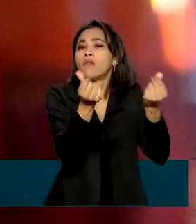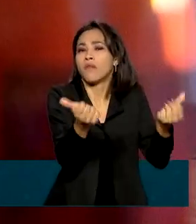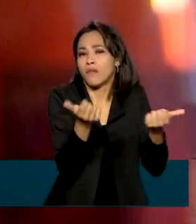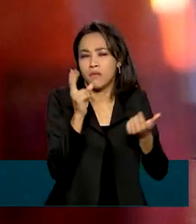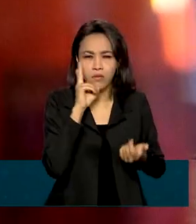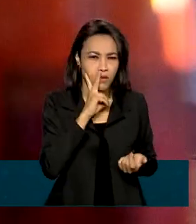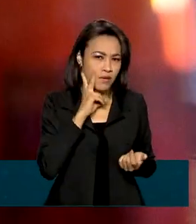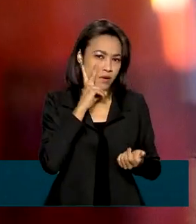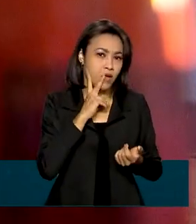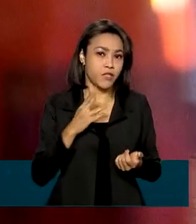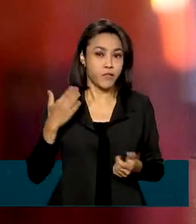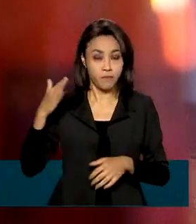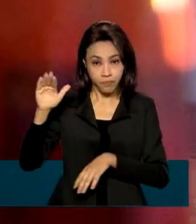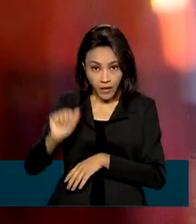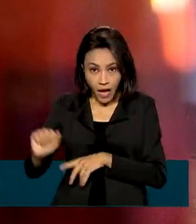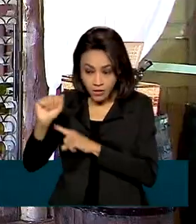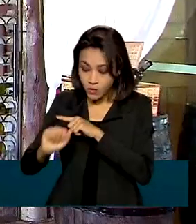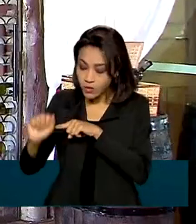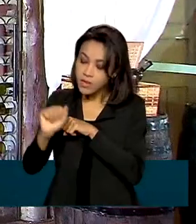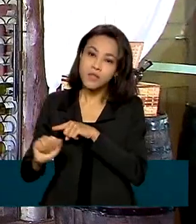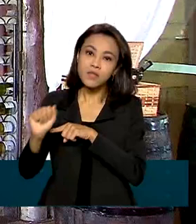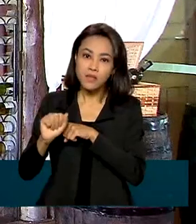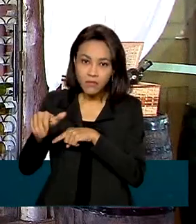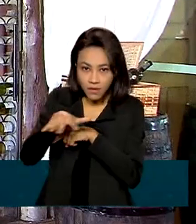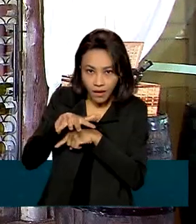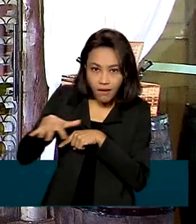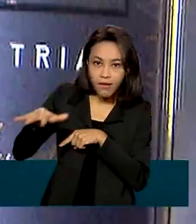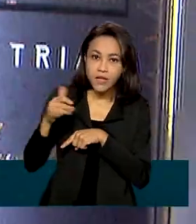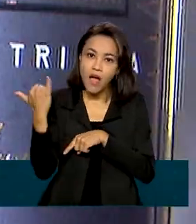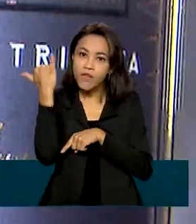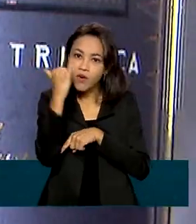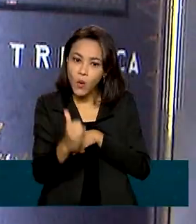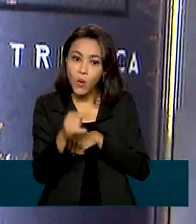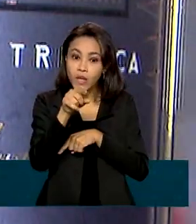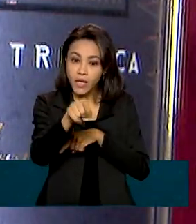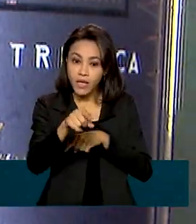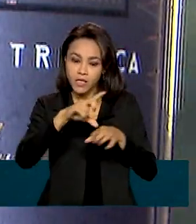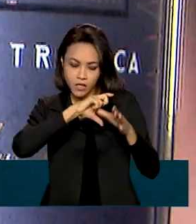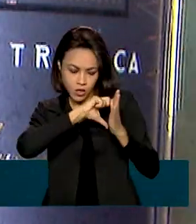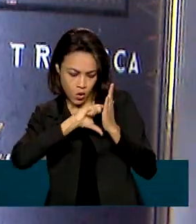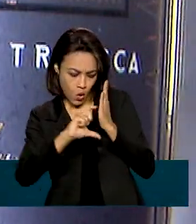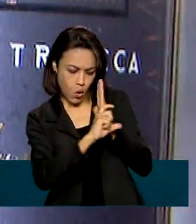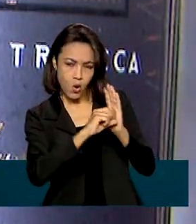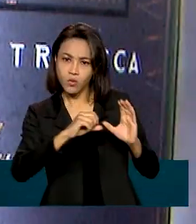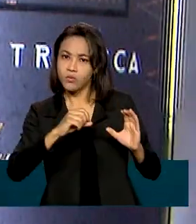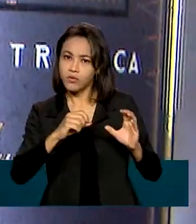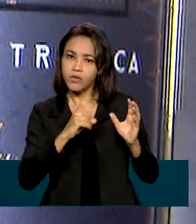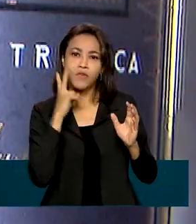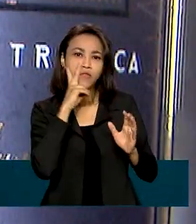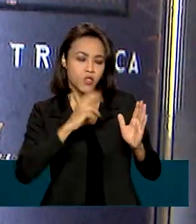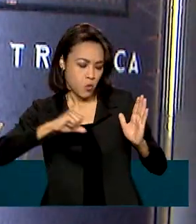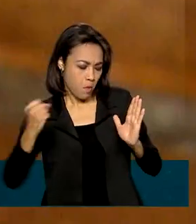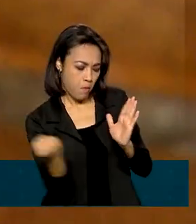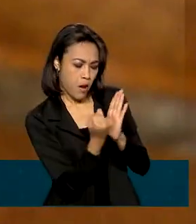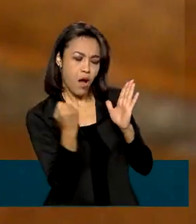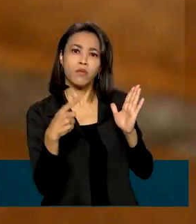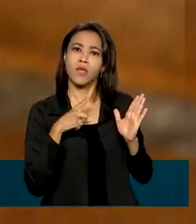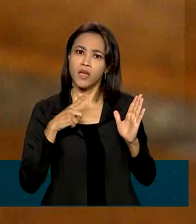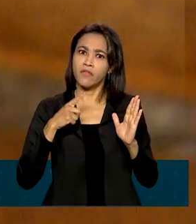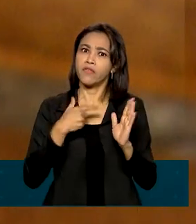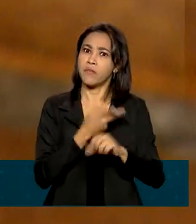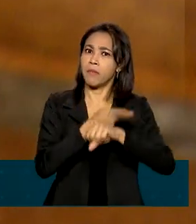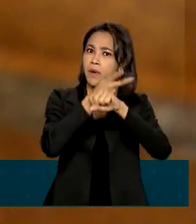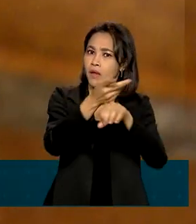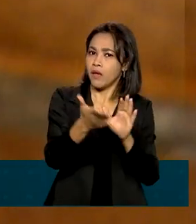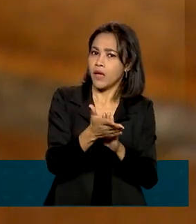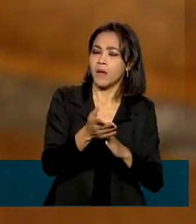segundo a Associação Brasileira de enologia neste ano rótulos nacionais conquistaram prêmios em concursos na